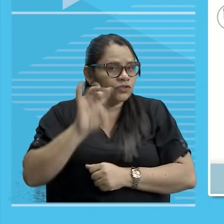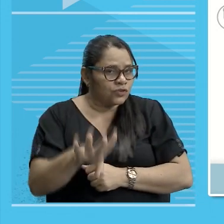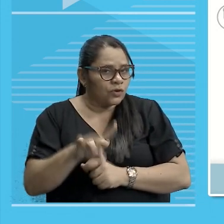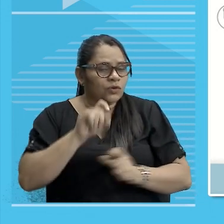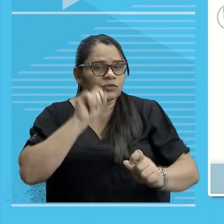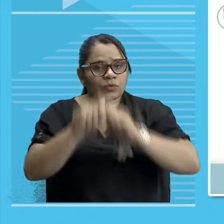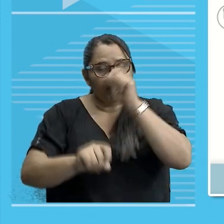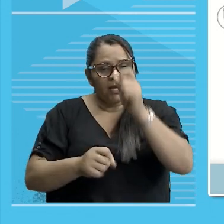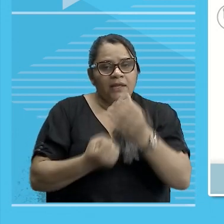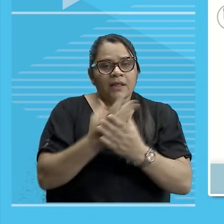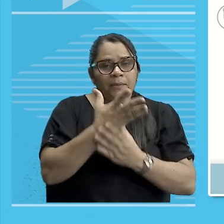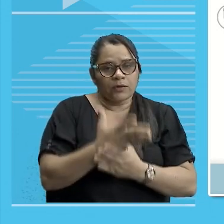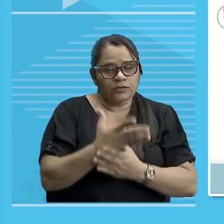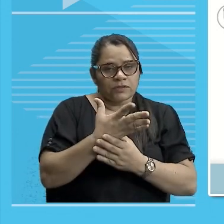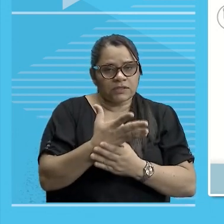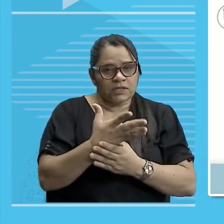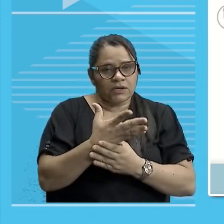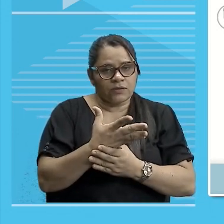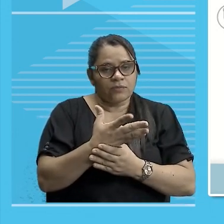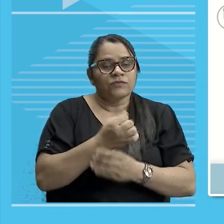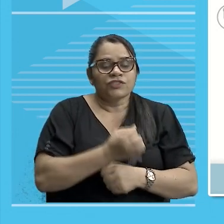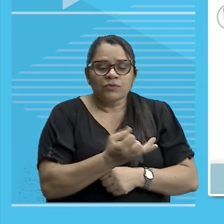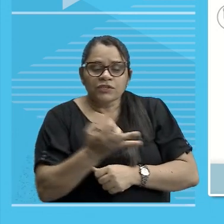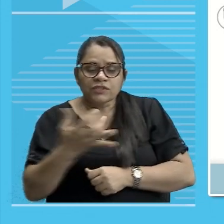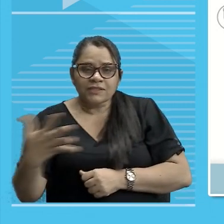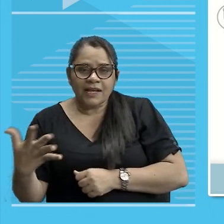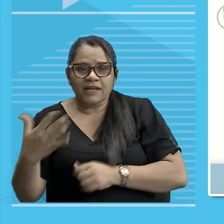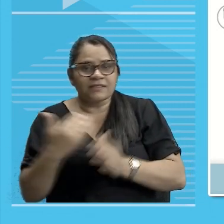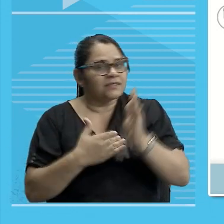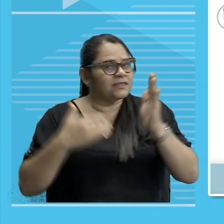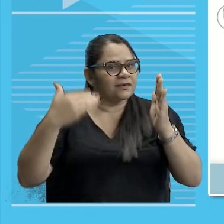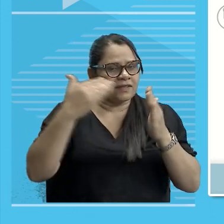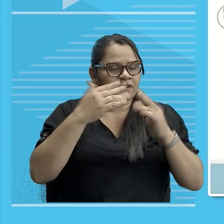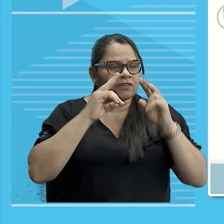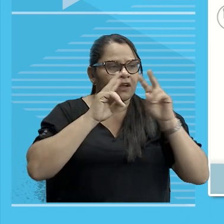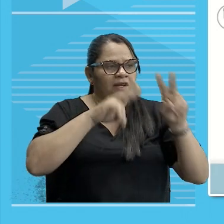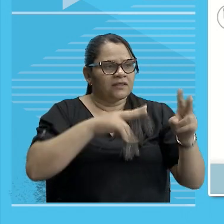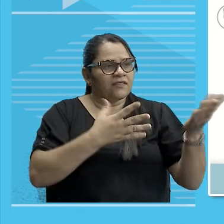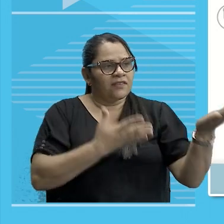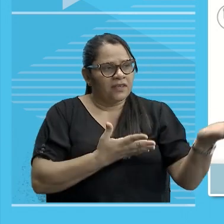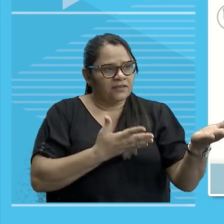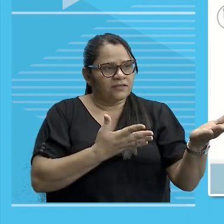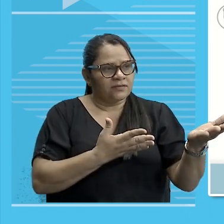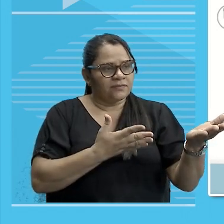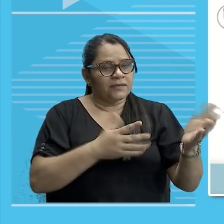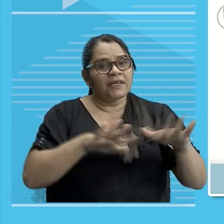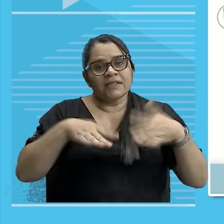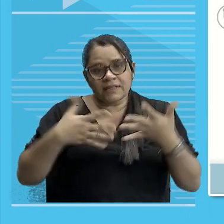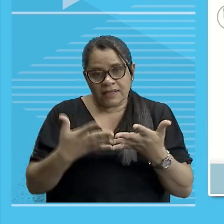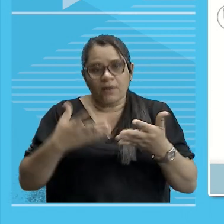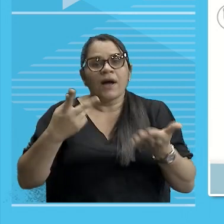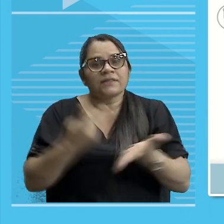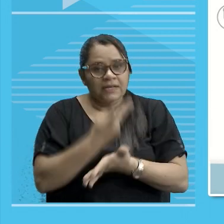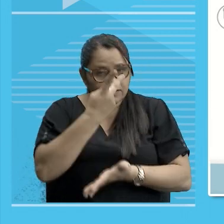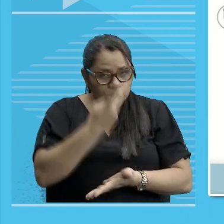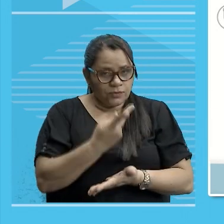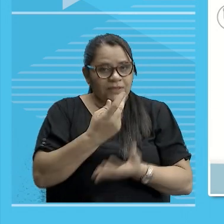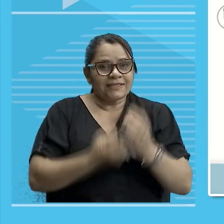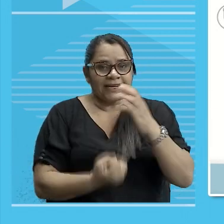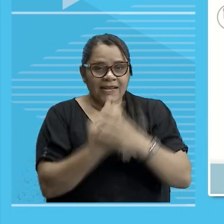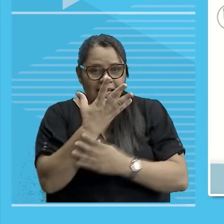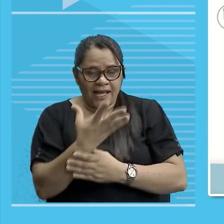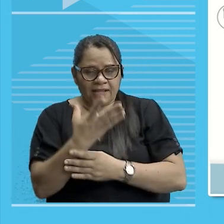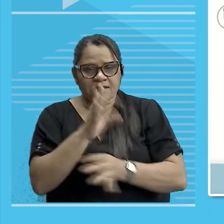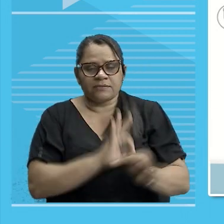na produção de grandes quantidades nesse caso as ações implementadas